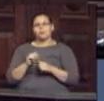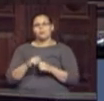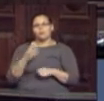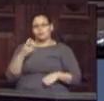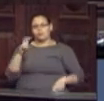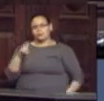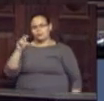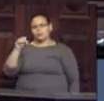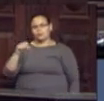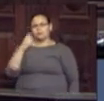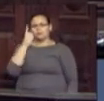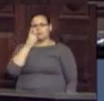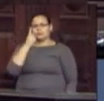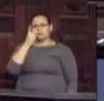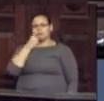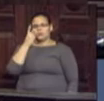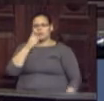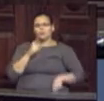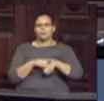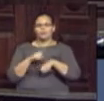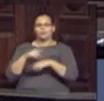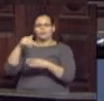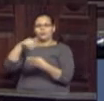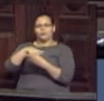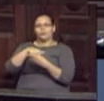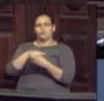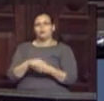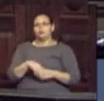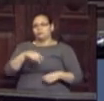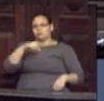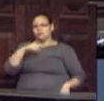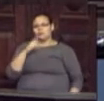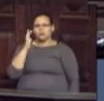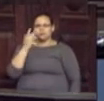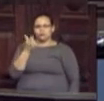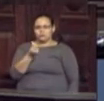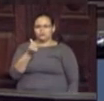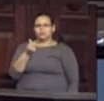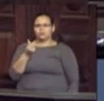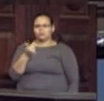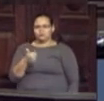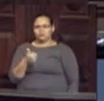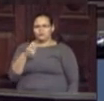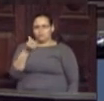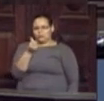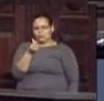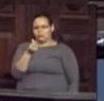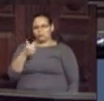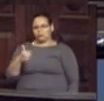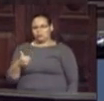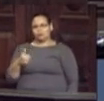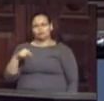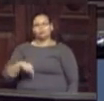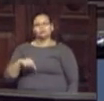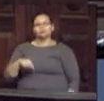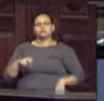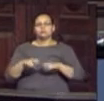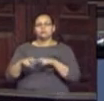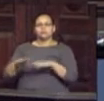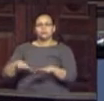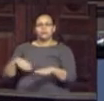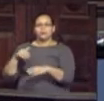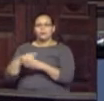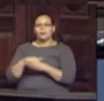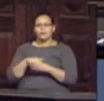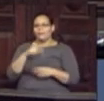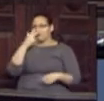59 deputados no momento da votação. Acho que depois chegamos a ter 61 em plenário. Mas quando votamos a matéria, tenho quase certeza que